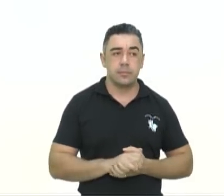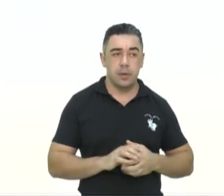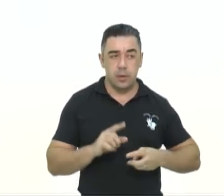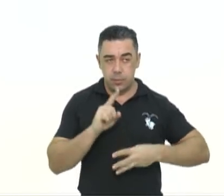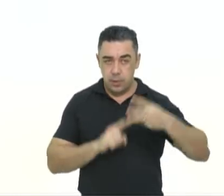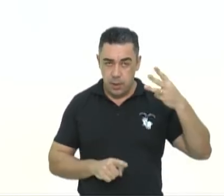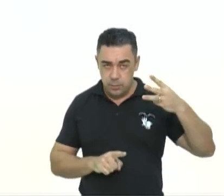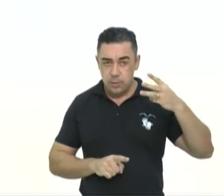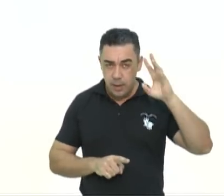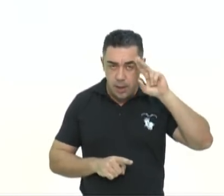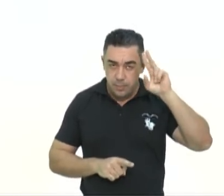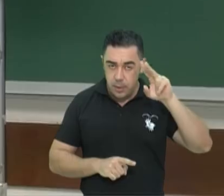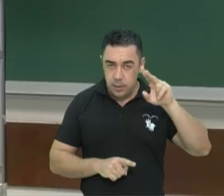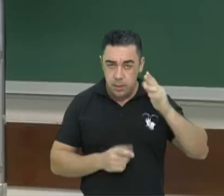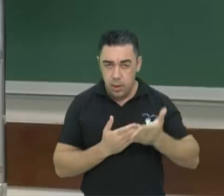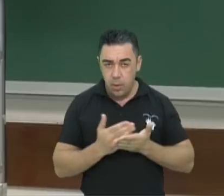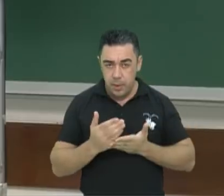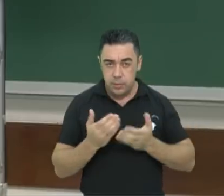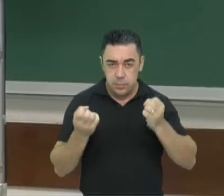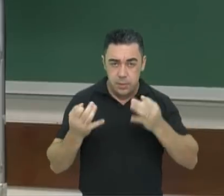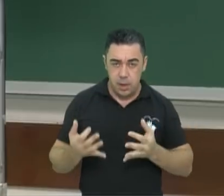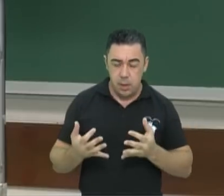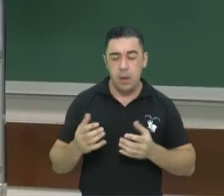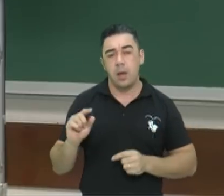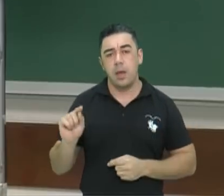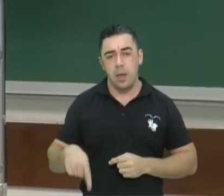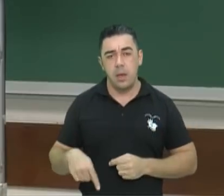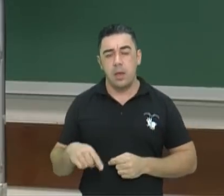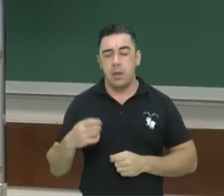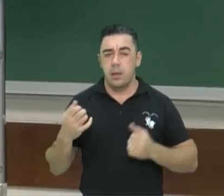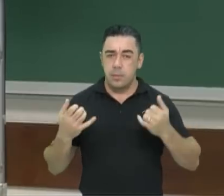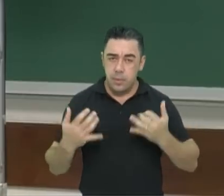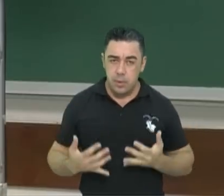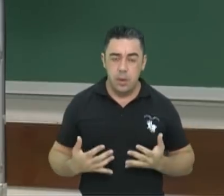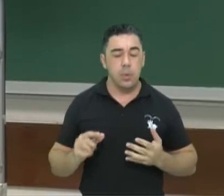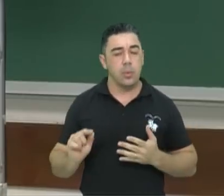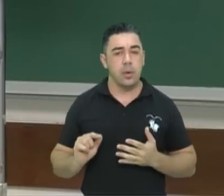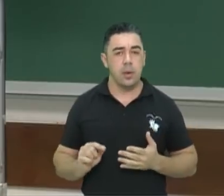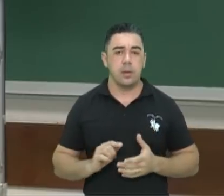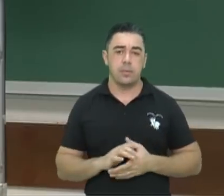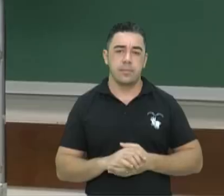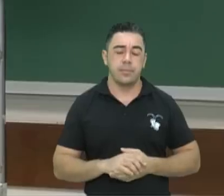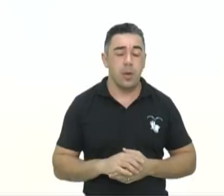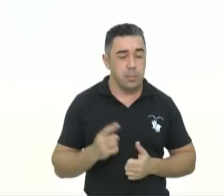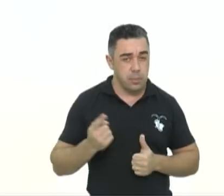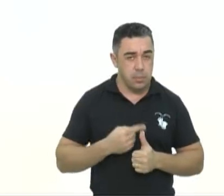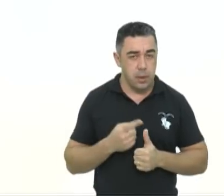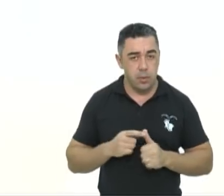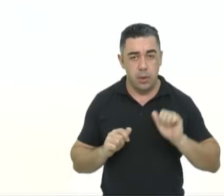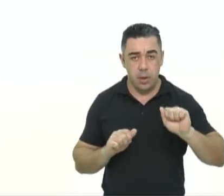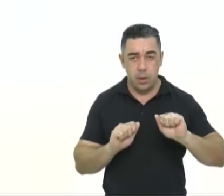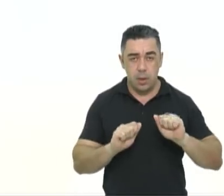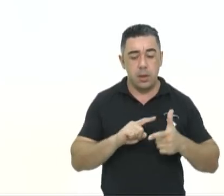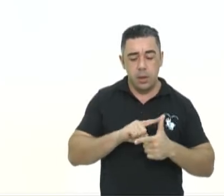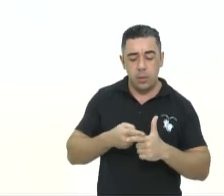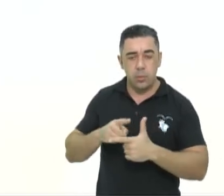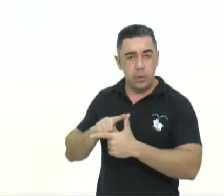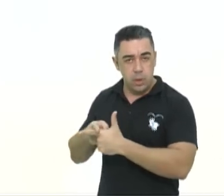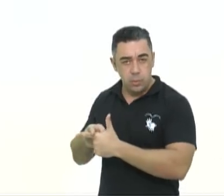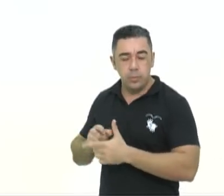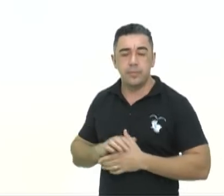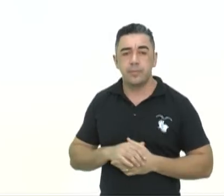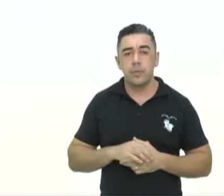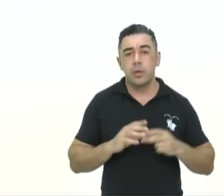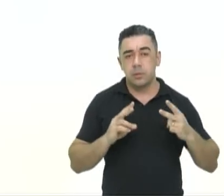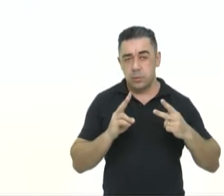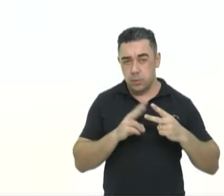3 casos. Lembra que lá no início da aula a prof explicou os 3 casos. Primeiro caso, ângulo, ângulo.